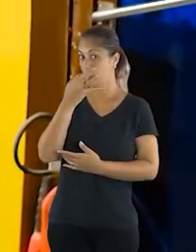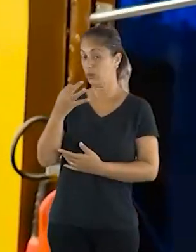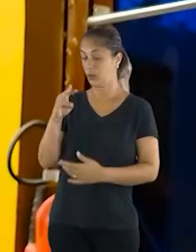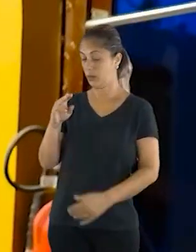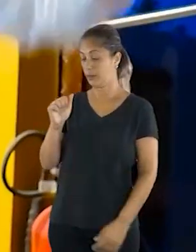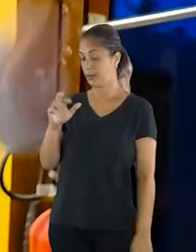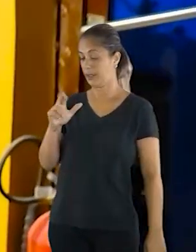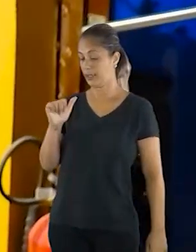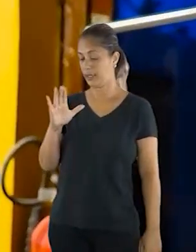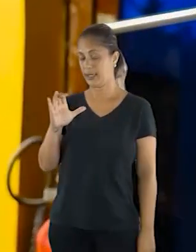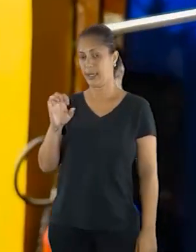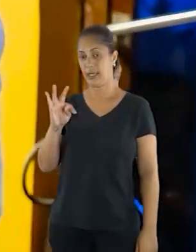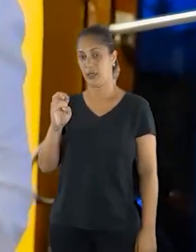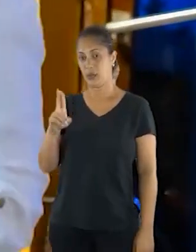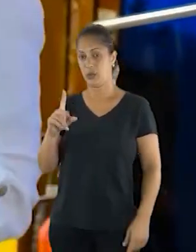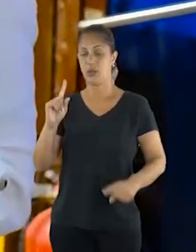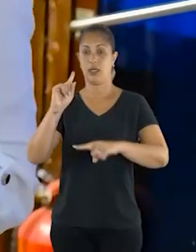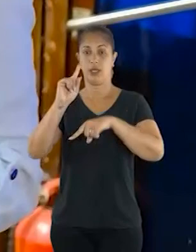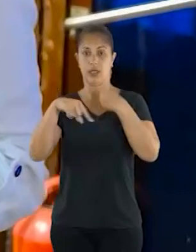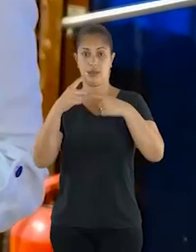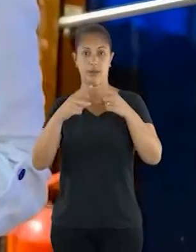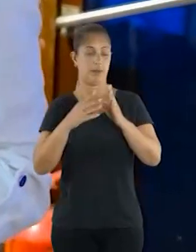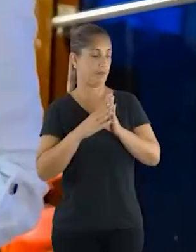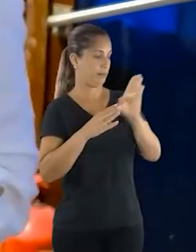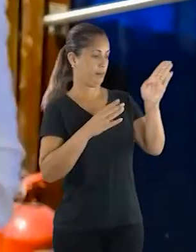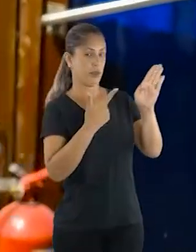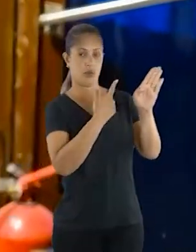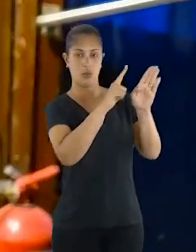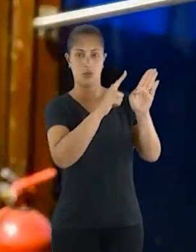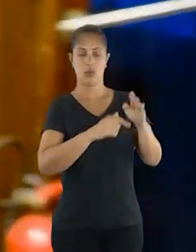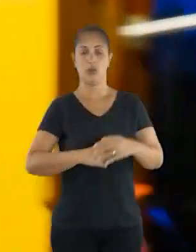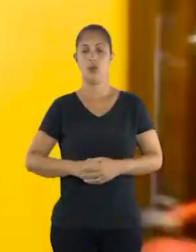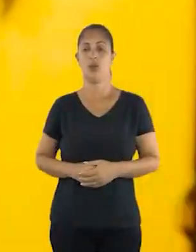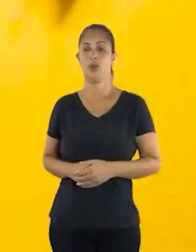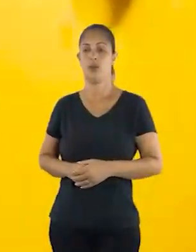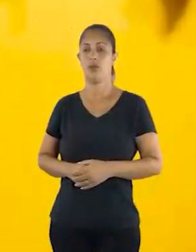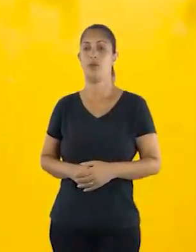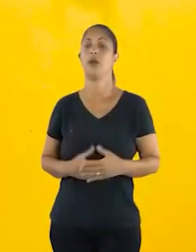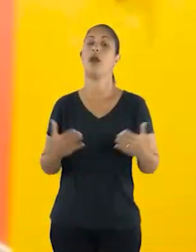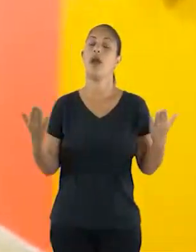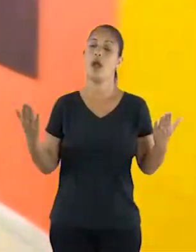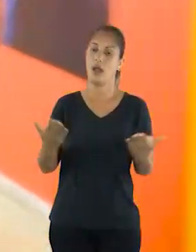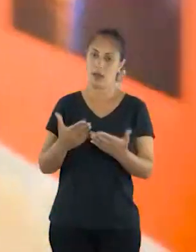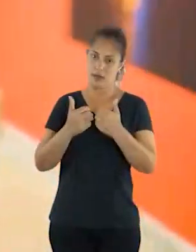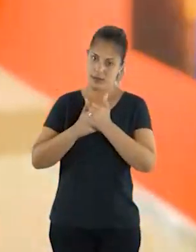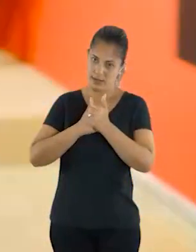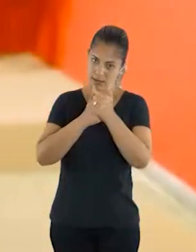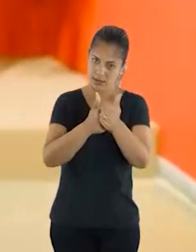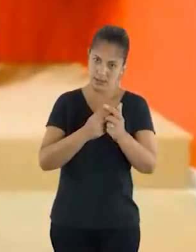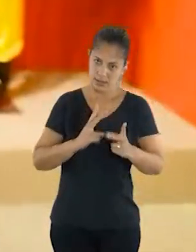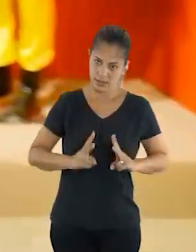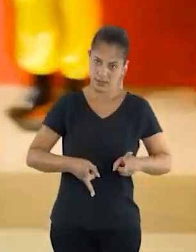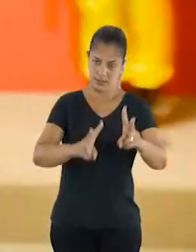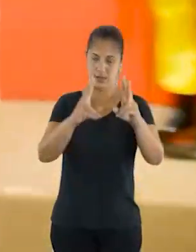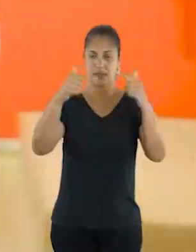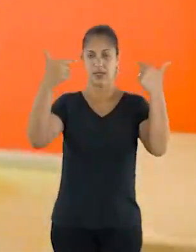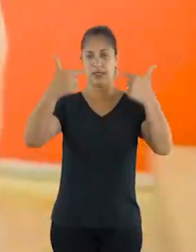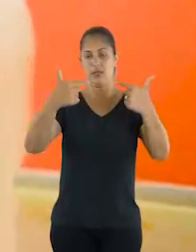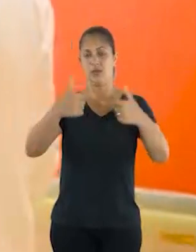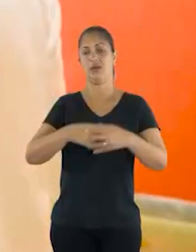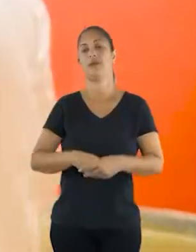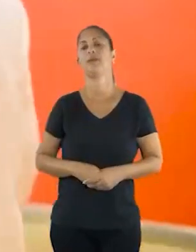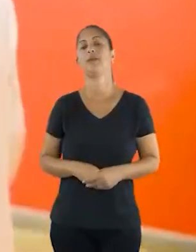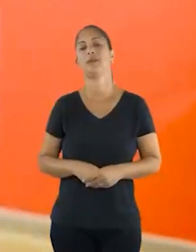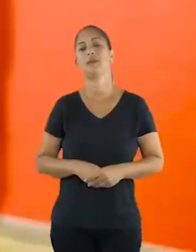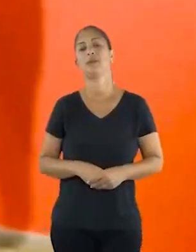maracatu, depois o som passa para cá e depois passa para lá. Tá? Então, agora a gente vai seguir para a segunda